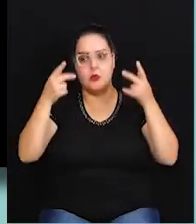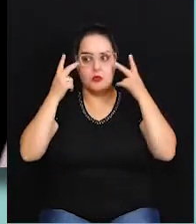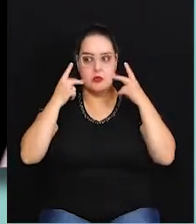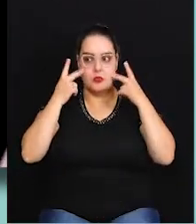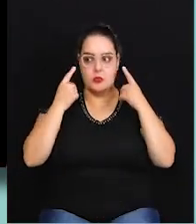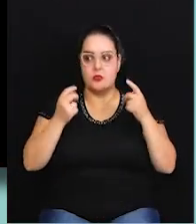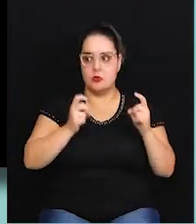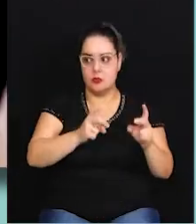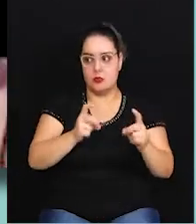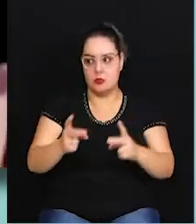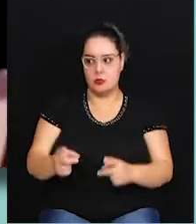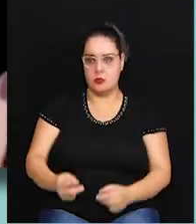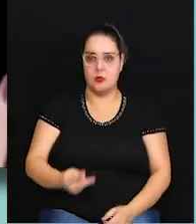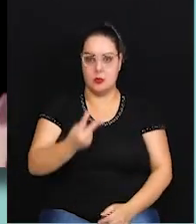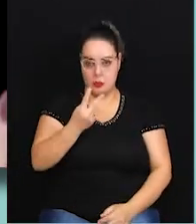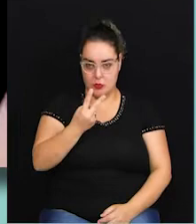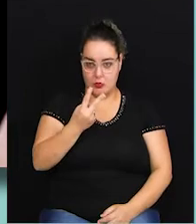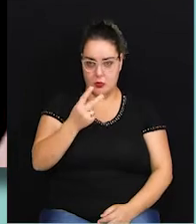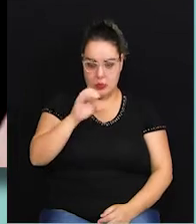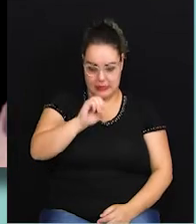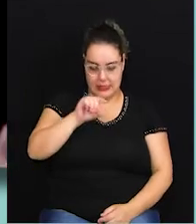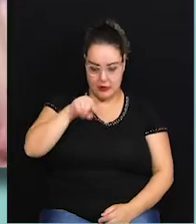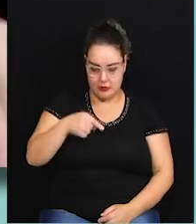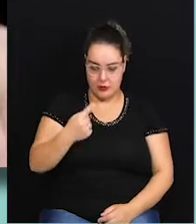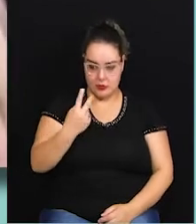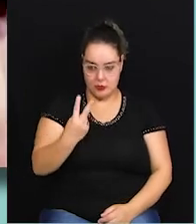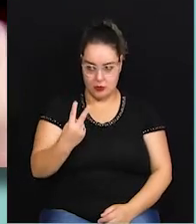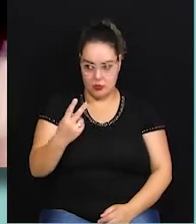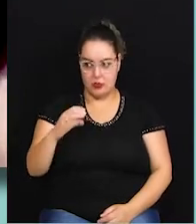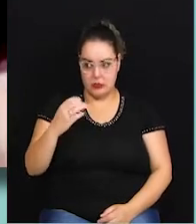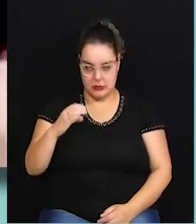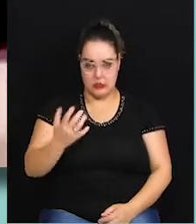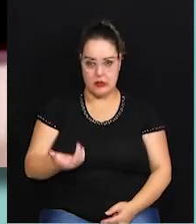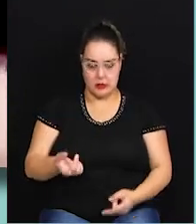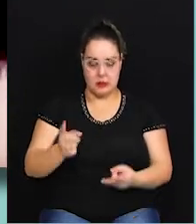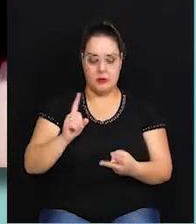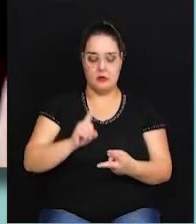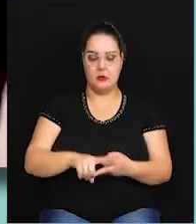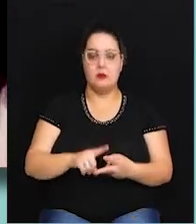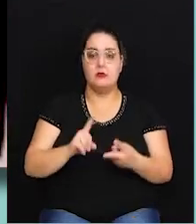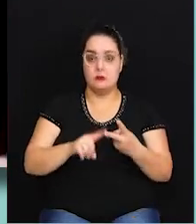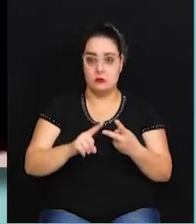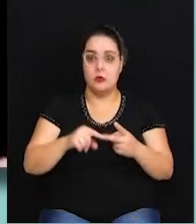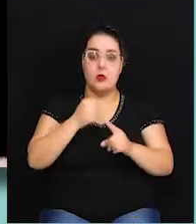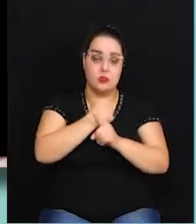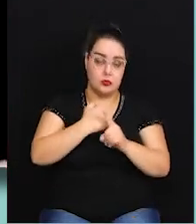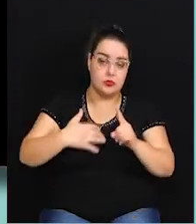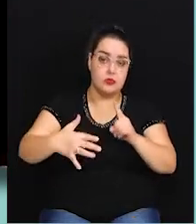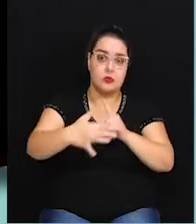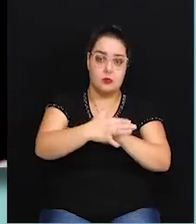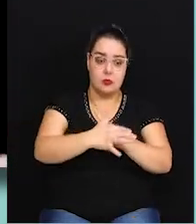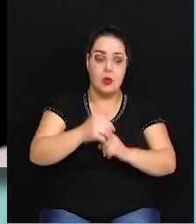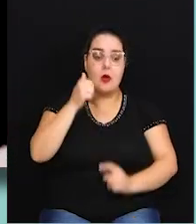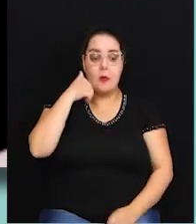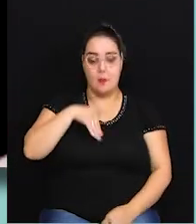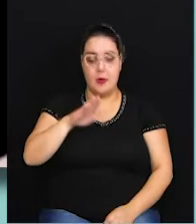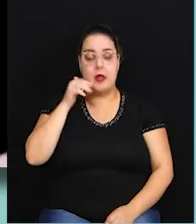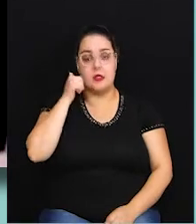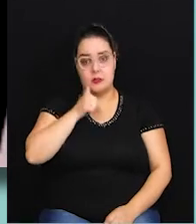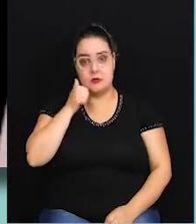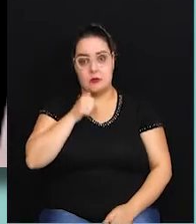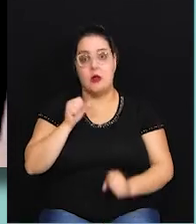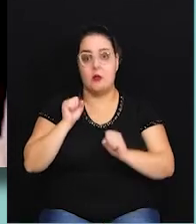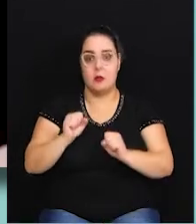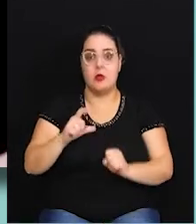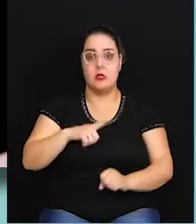convencionalmente comercializados. Ele custa apenas 2 centavos. Com o âmbito social, então, para que mais